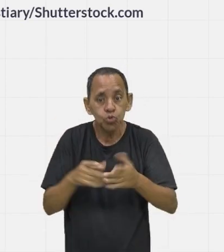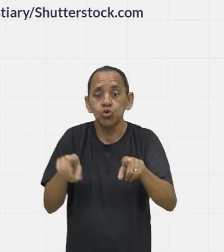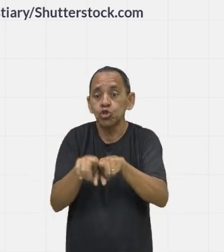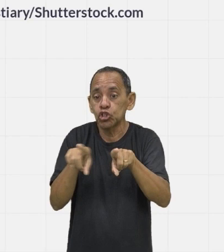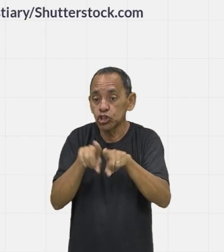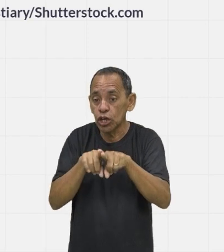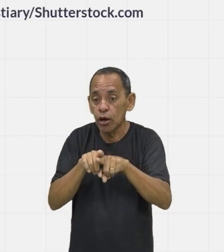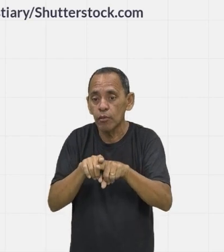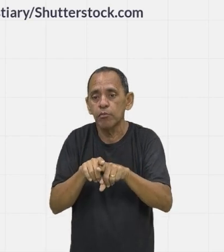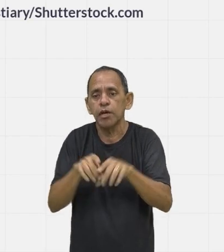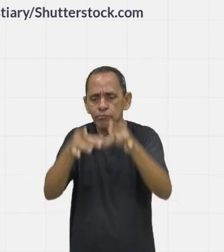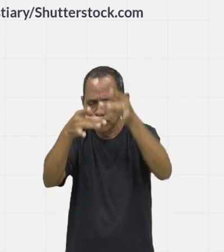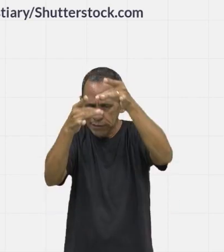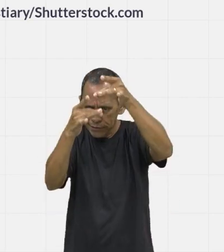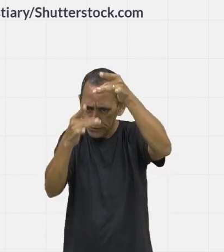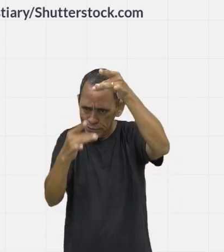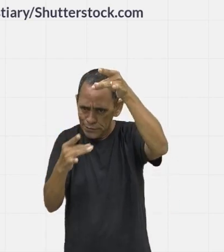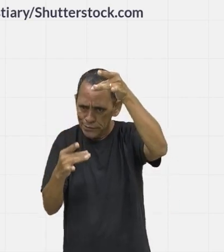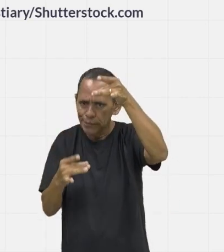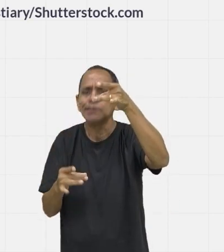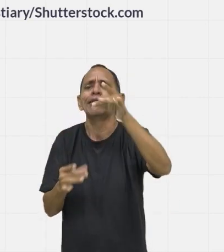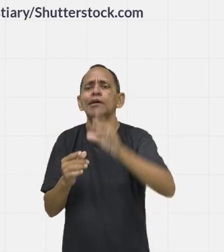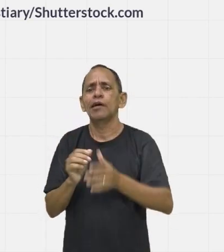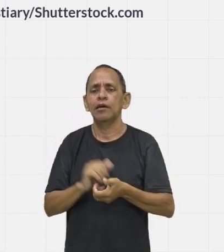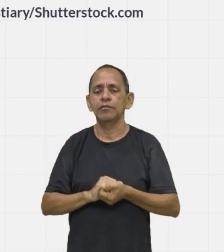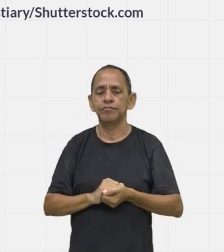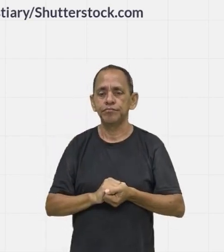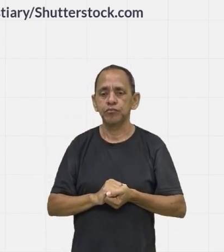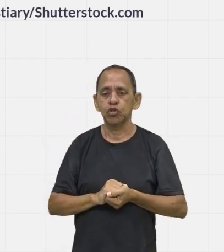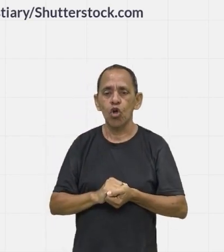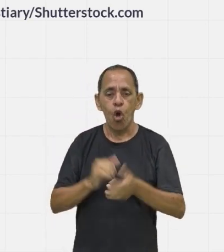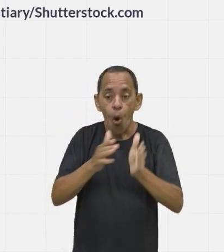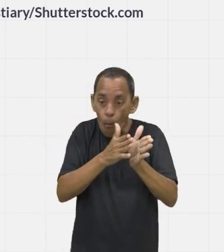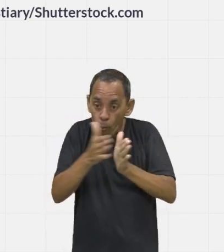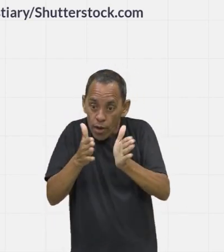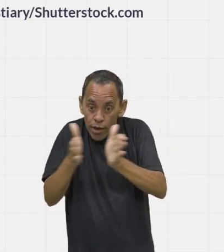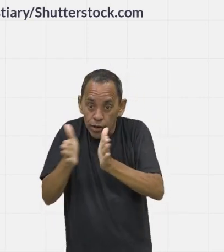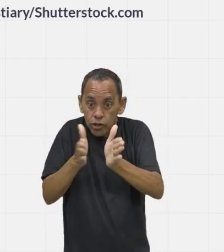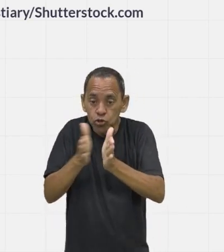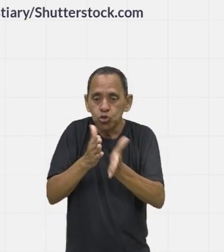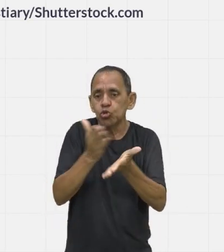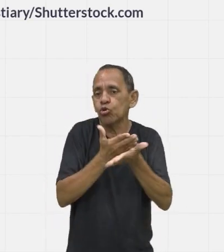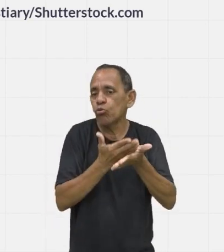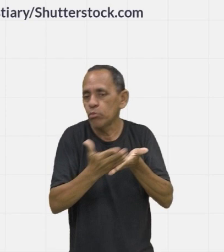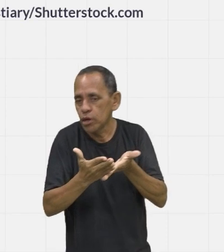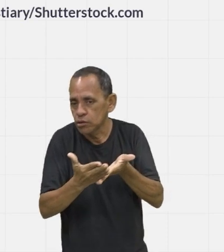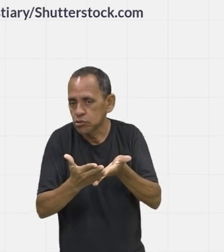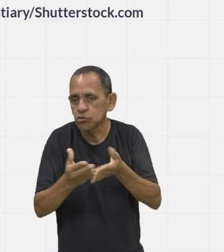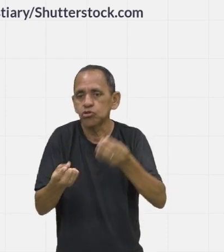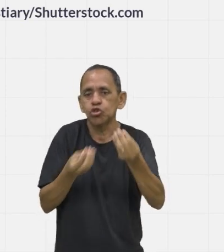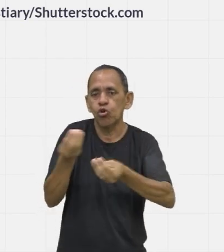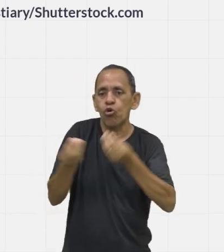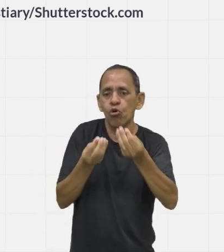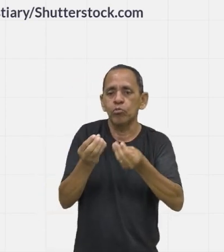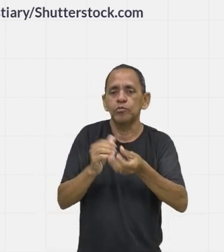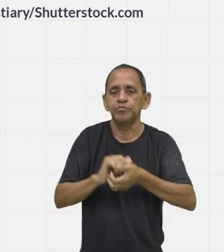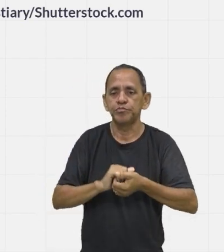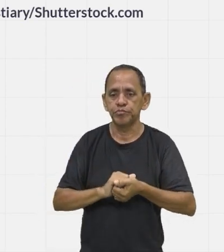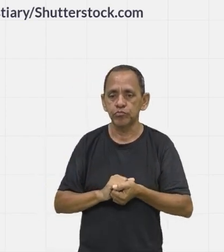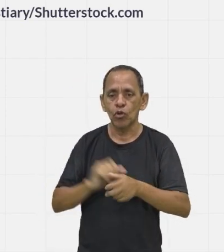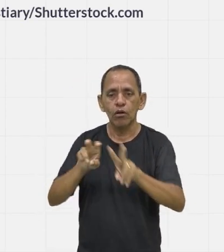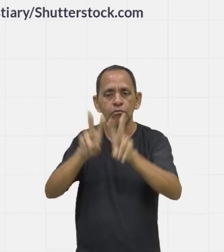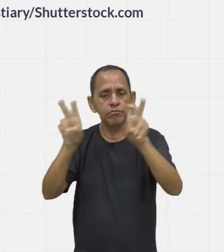seguintes itens: período letivo de componente curricular, que isso eu também tenho lá no calendário, né? O tema